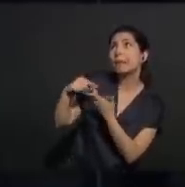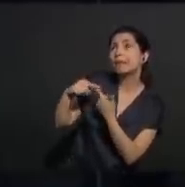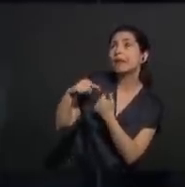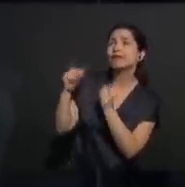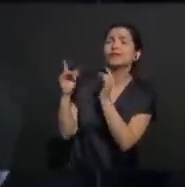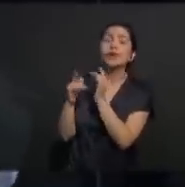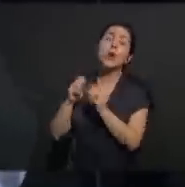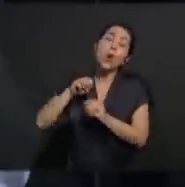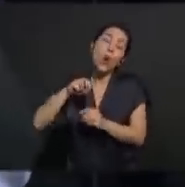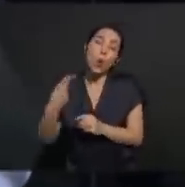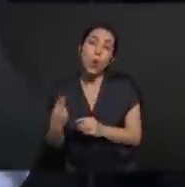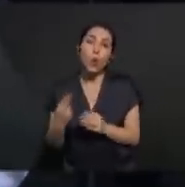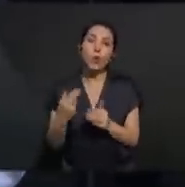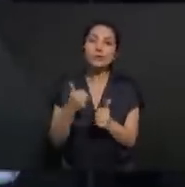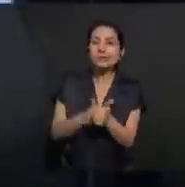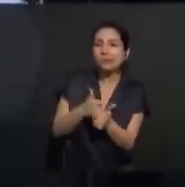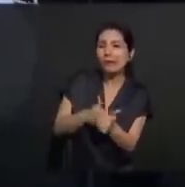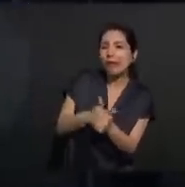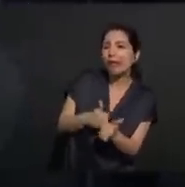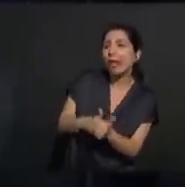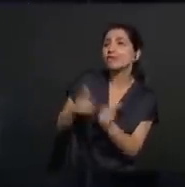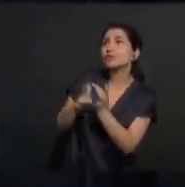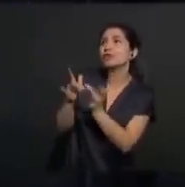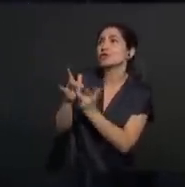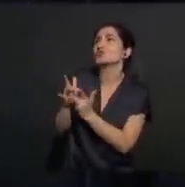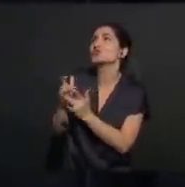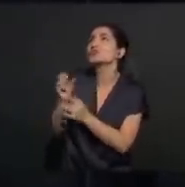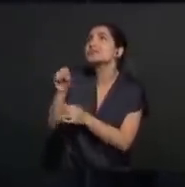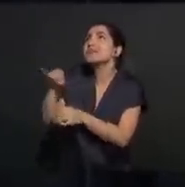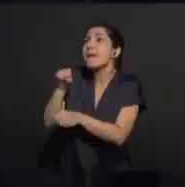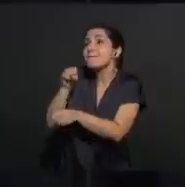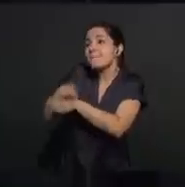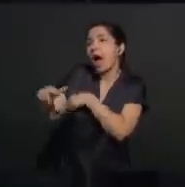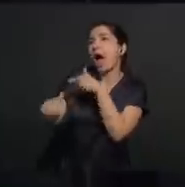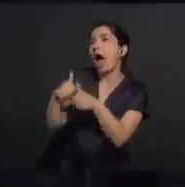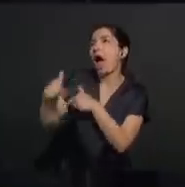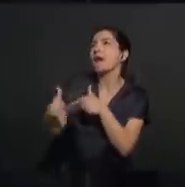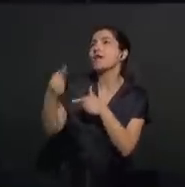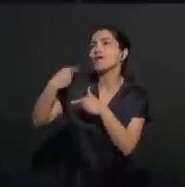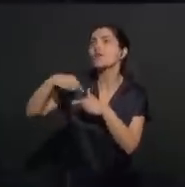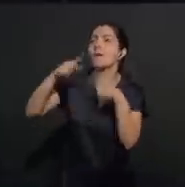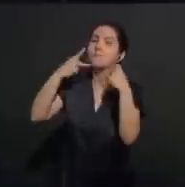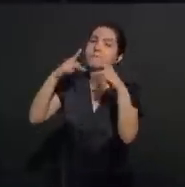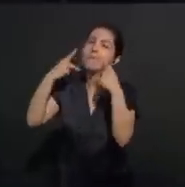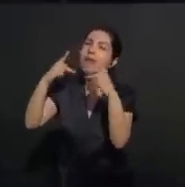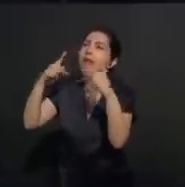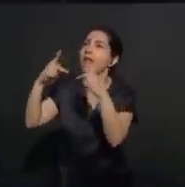fala: Jesus, eu vou pregar o teu nome, Pai.